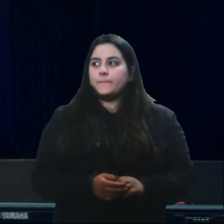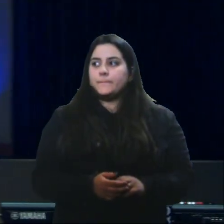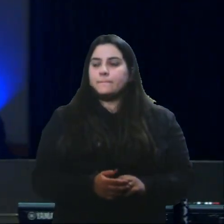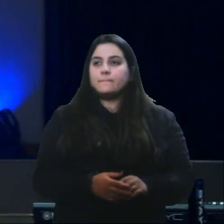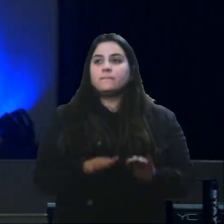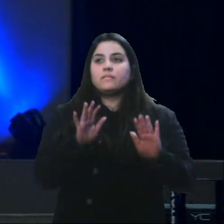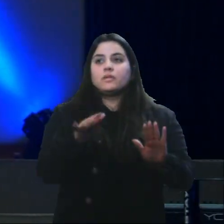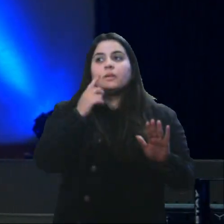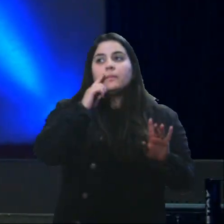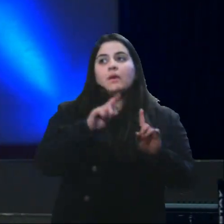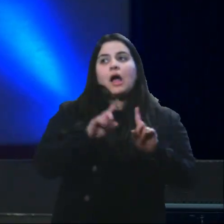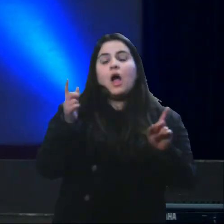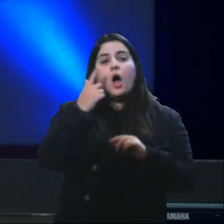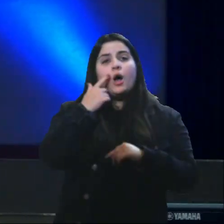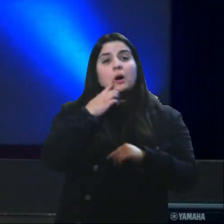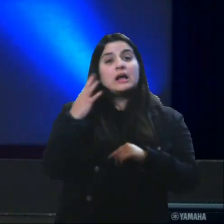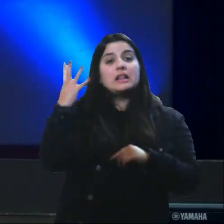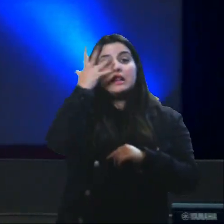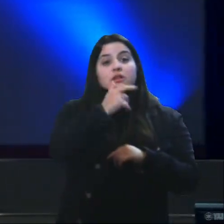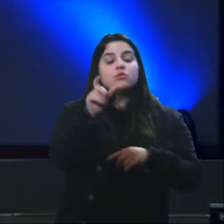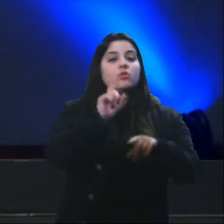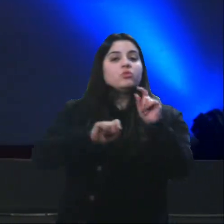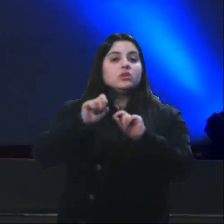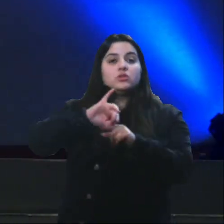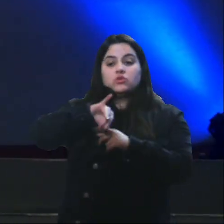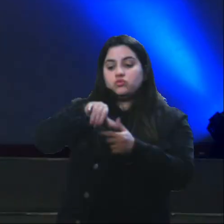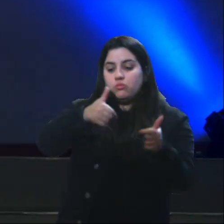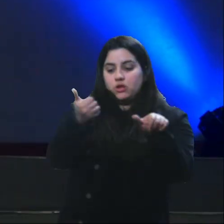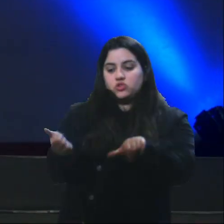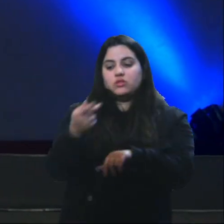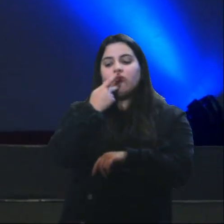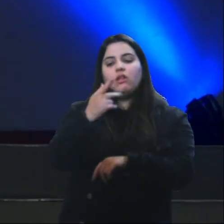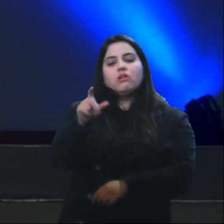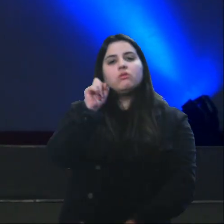olha só que coisa linda que João Batista está falando.